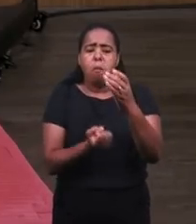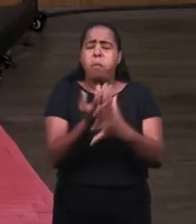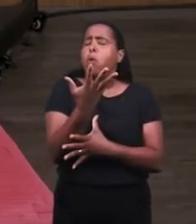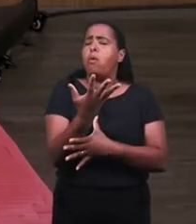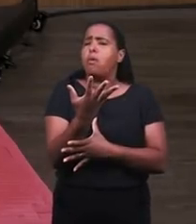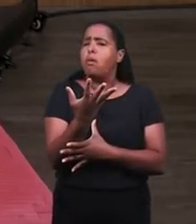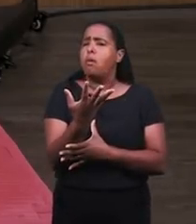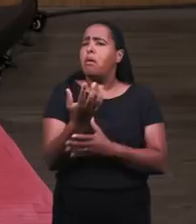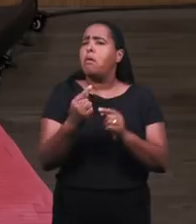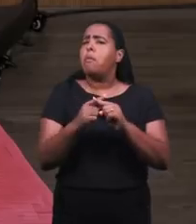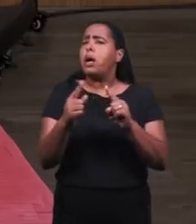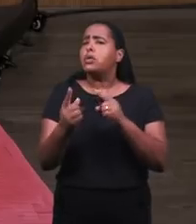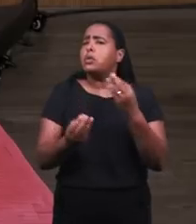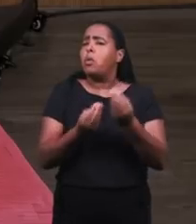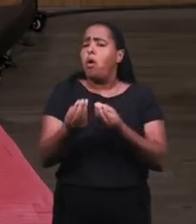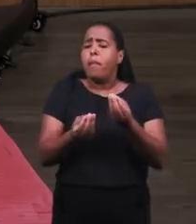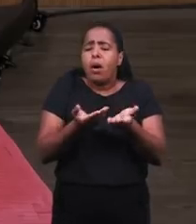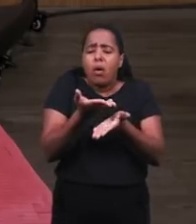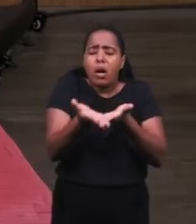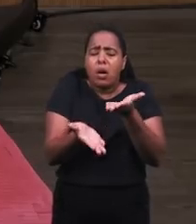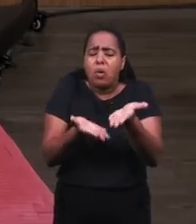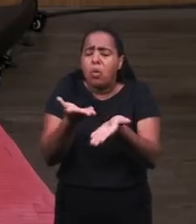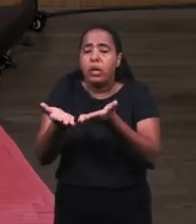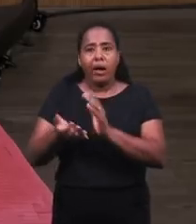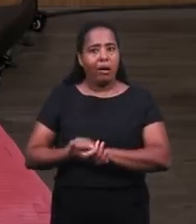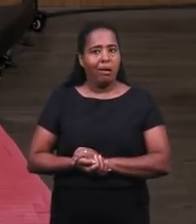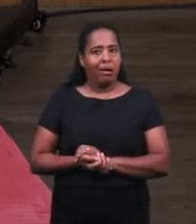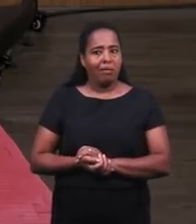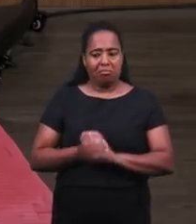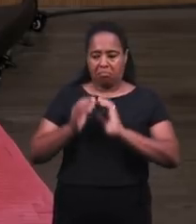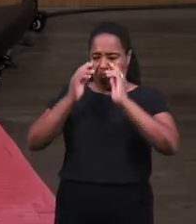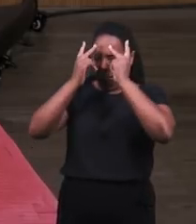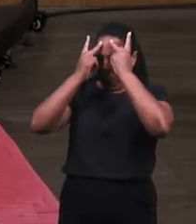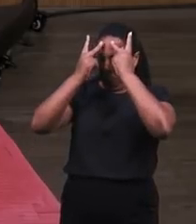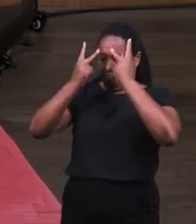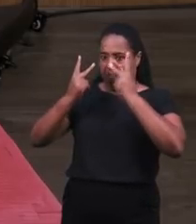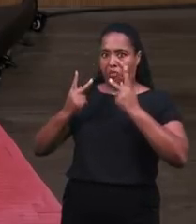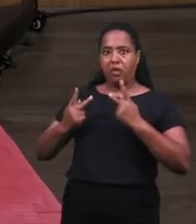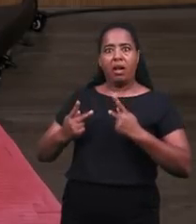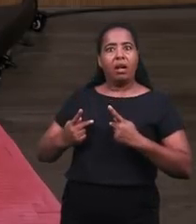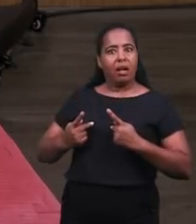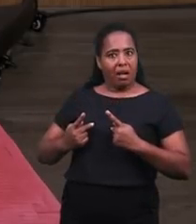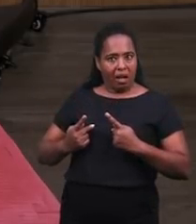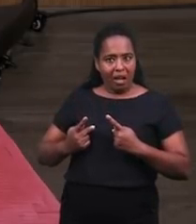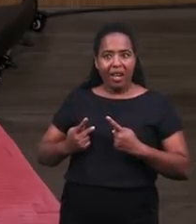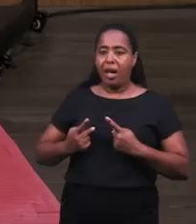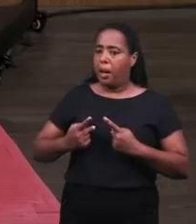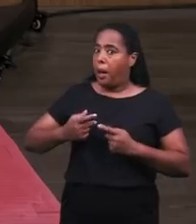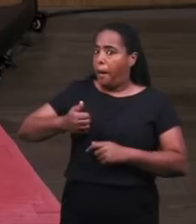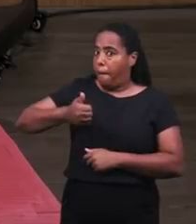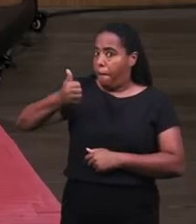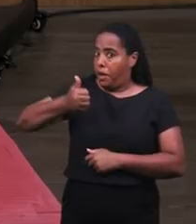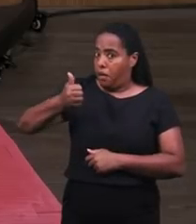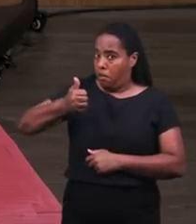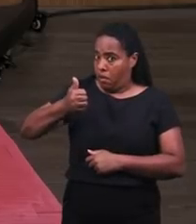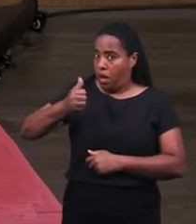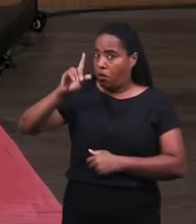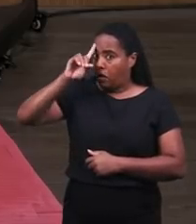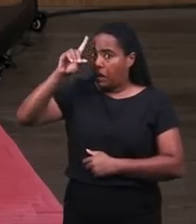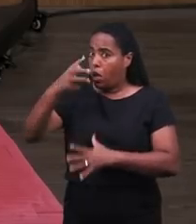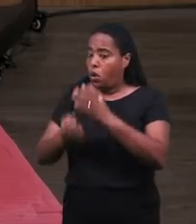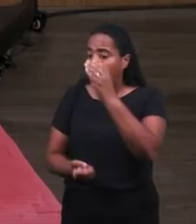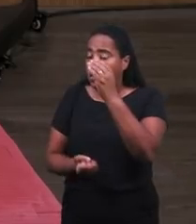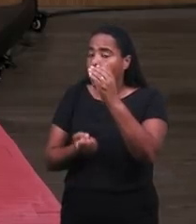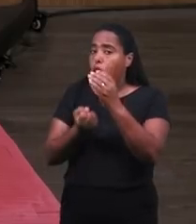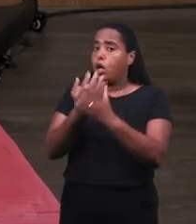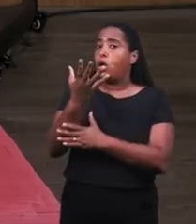as coisas que Deus fez? Sabe quem? O homem. Deus, ele fez o primeiro homem, Adão,